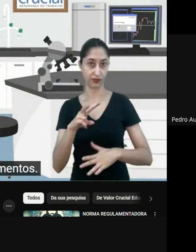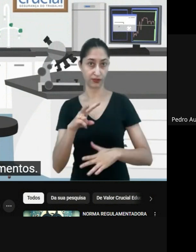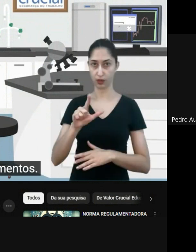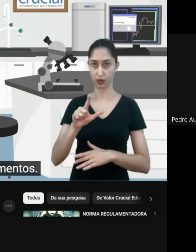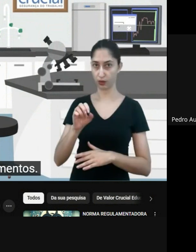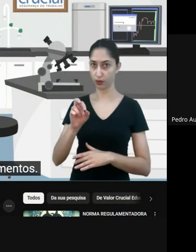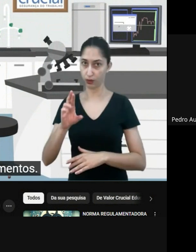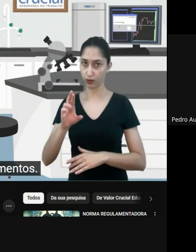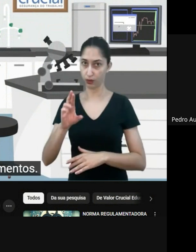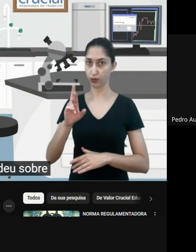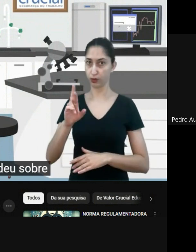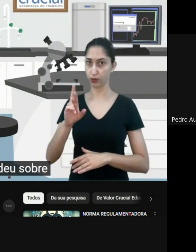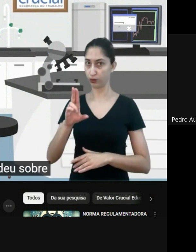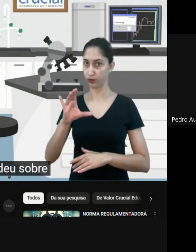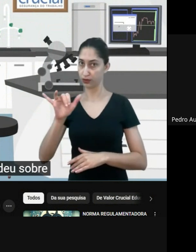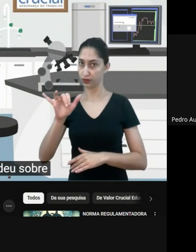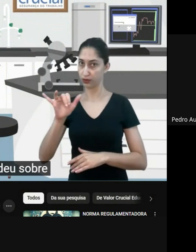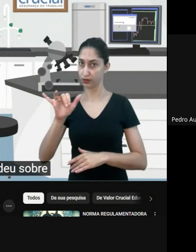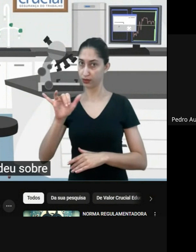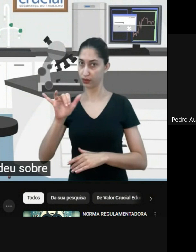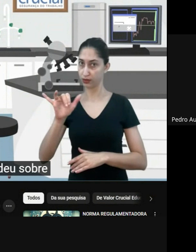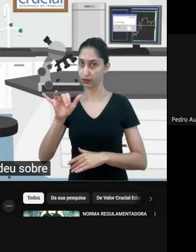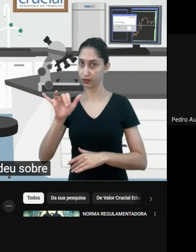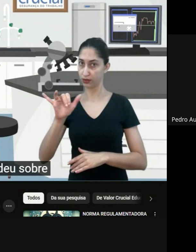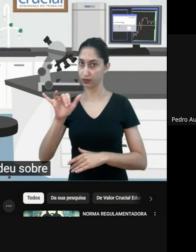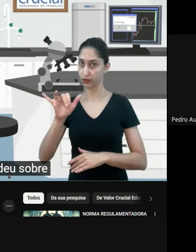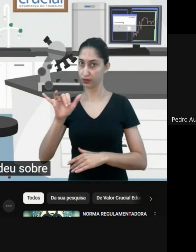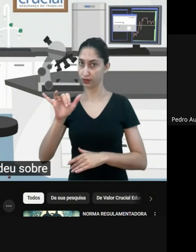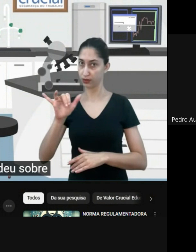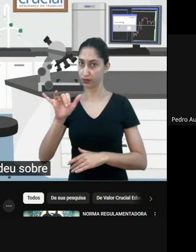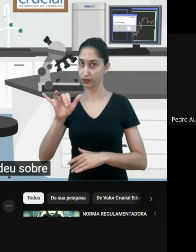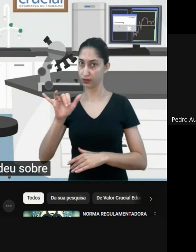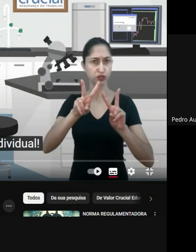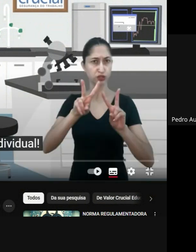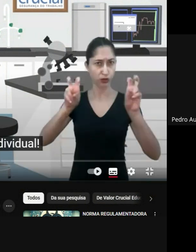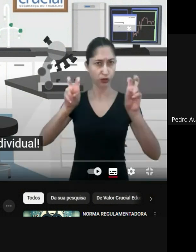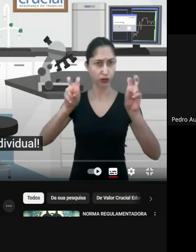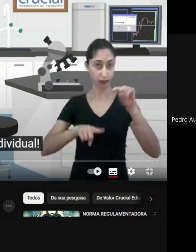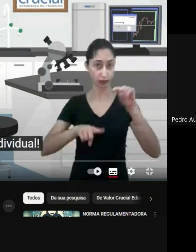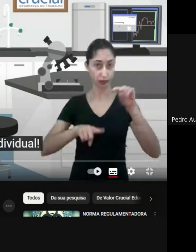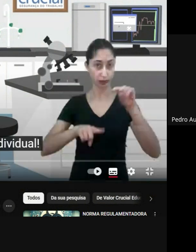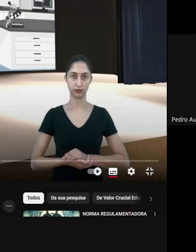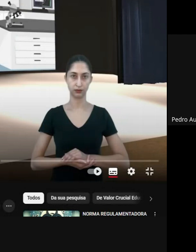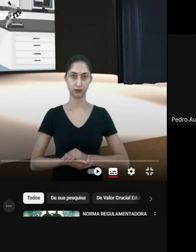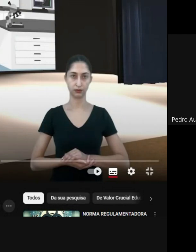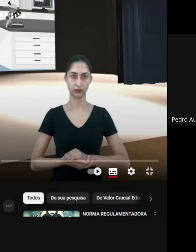Treinamentos. Nesta nova jornada, você já aprendeu sobre os equipamentos de proteção individual.